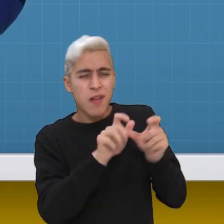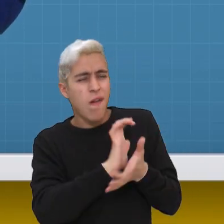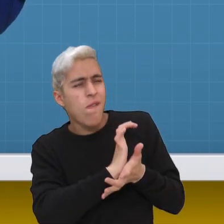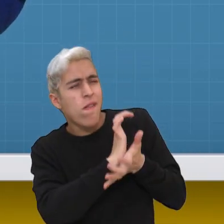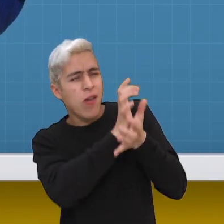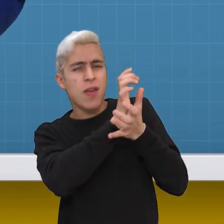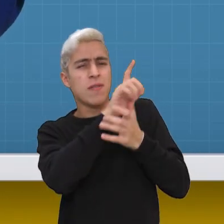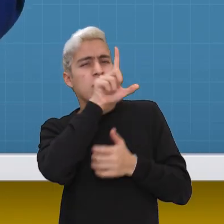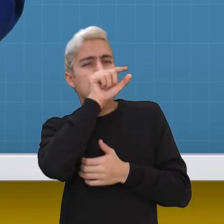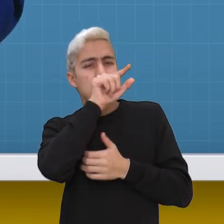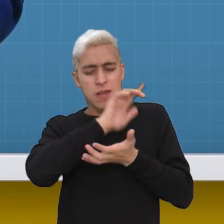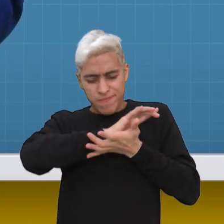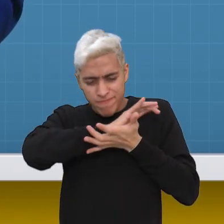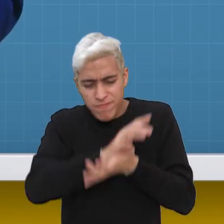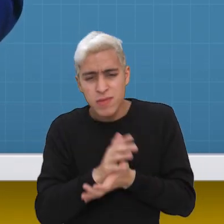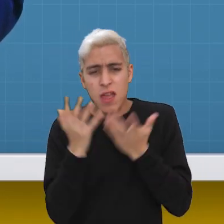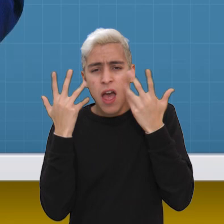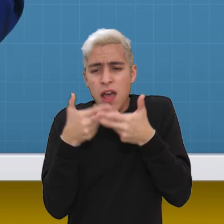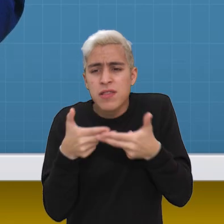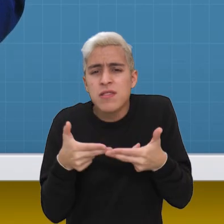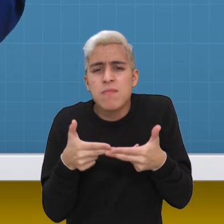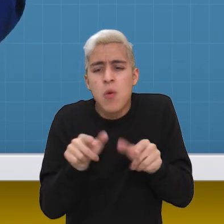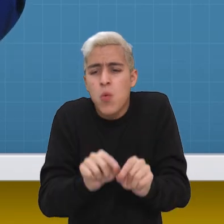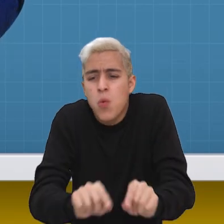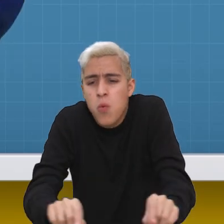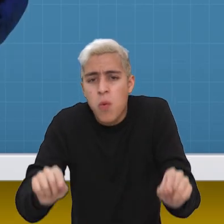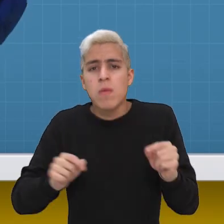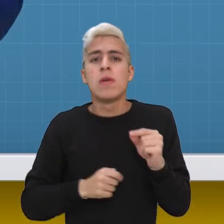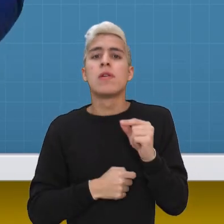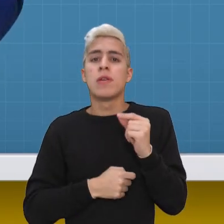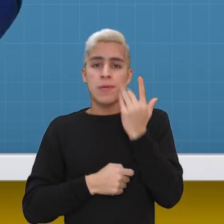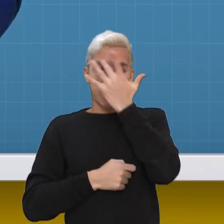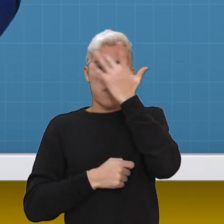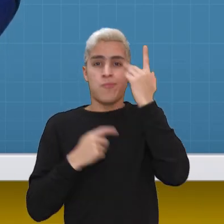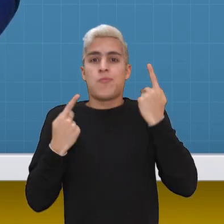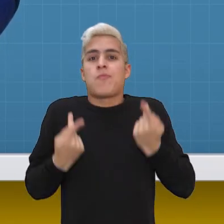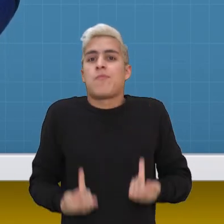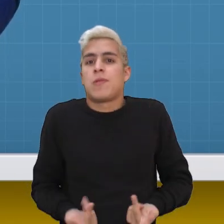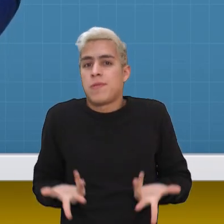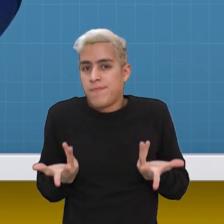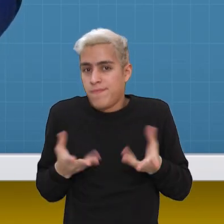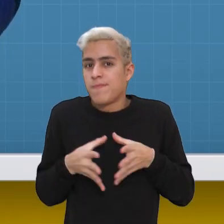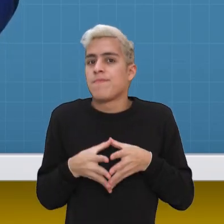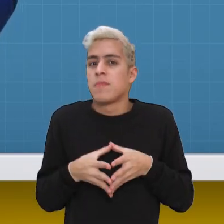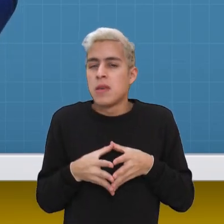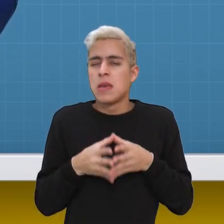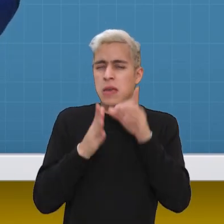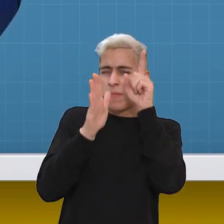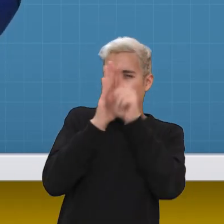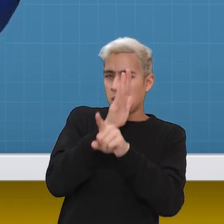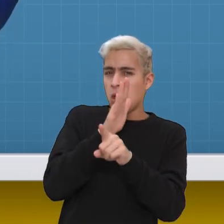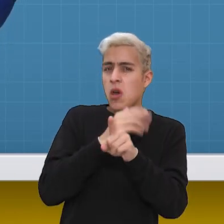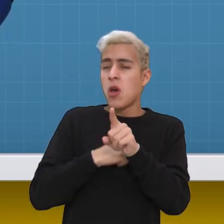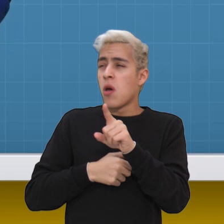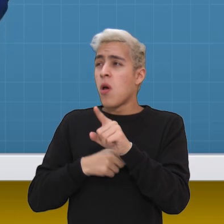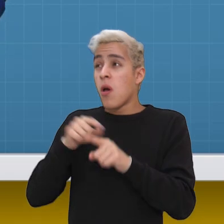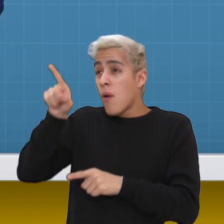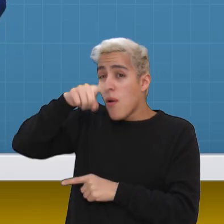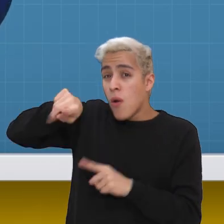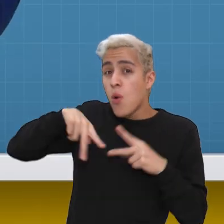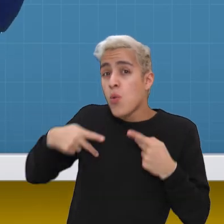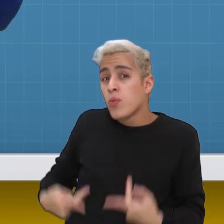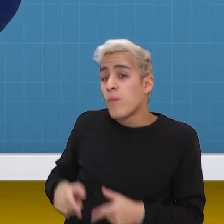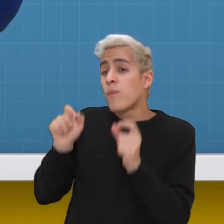o pássaro, eu sei de gente que maltrata os animaizinhos. Olha o ser humano. Então a nossa pergunta, o que os